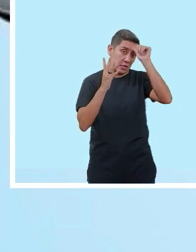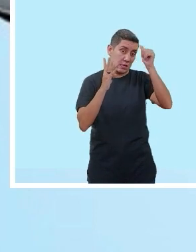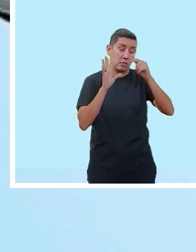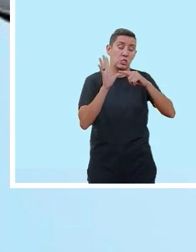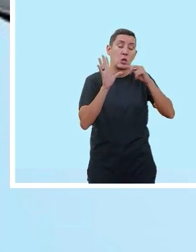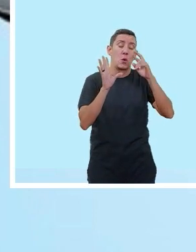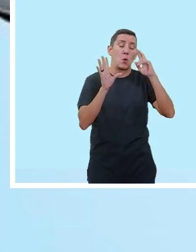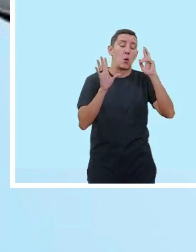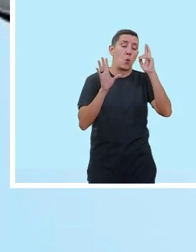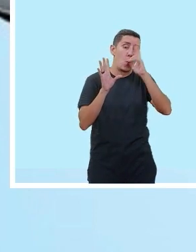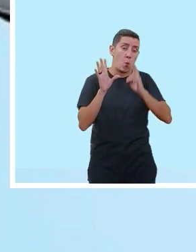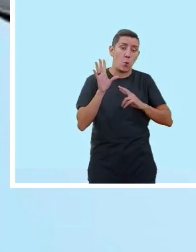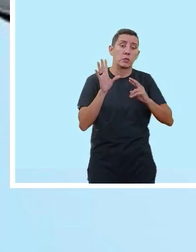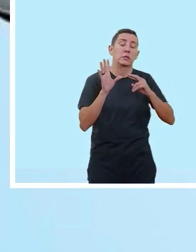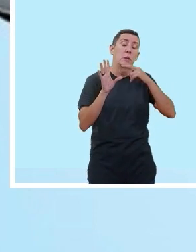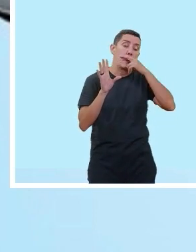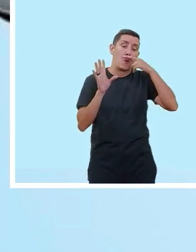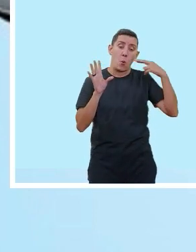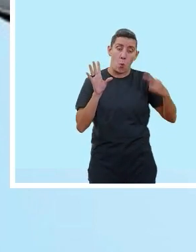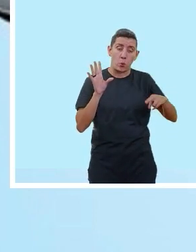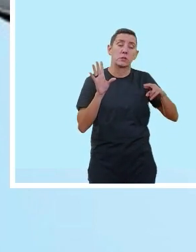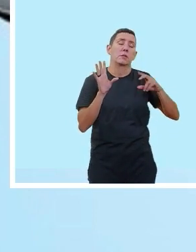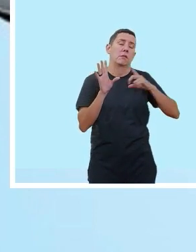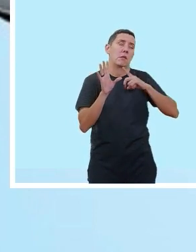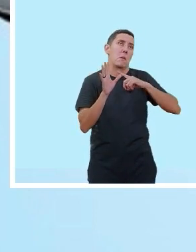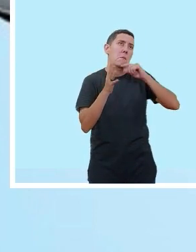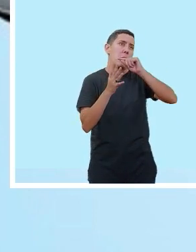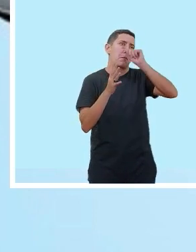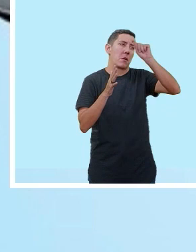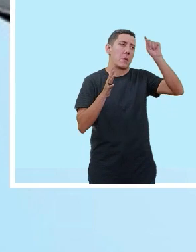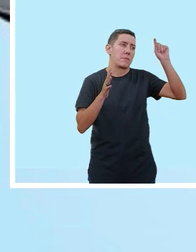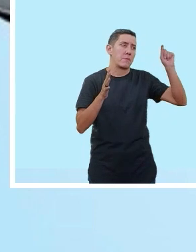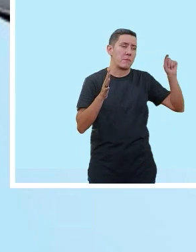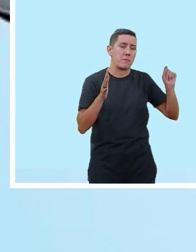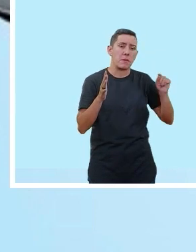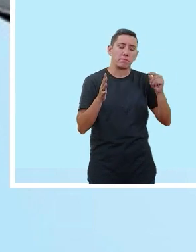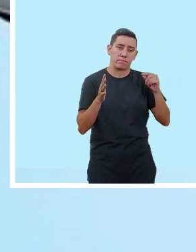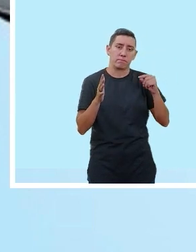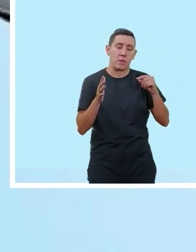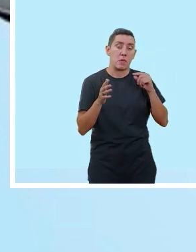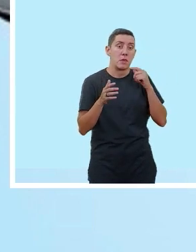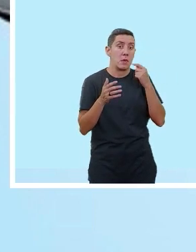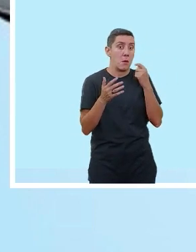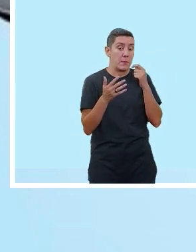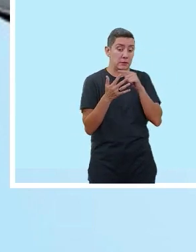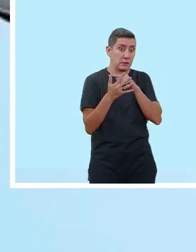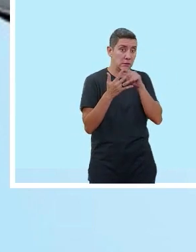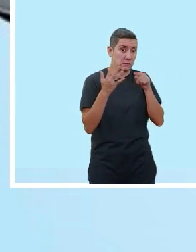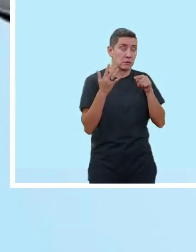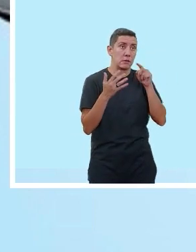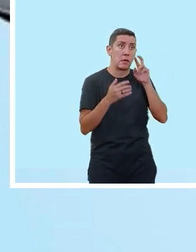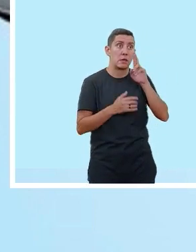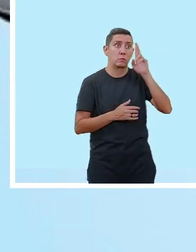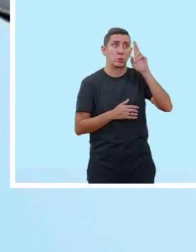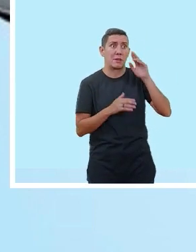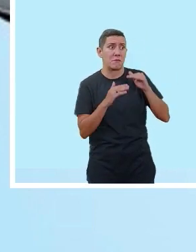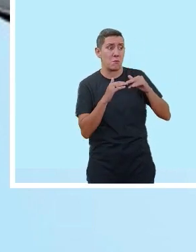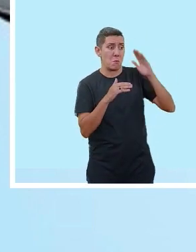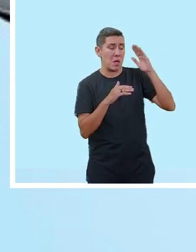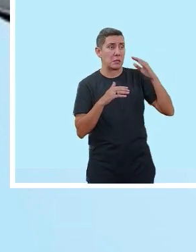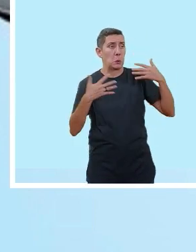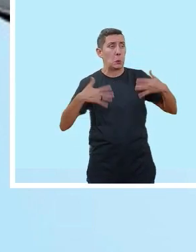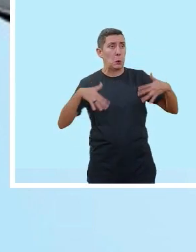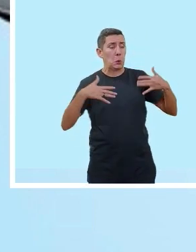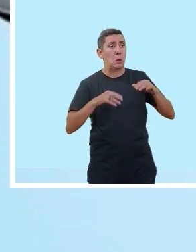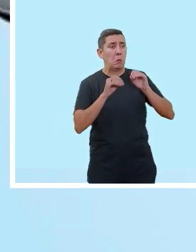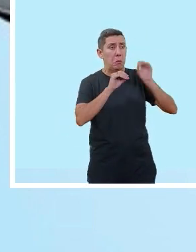64% das emissões. Então, como eu comentei, se nós não tivermos o engajamento dos grandes emissores, o impacto que a gente vai